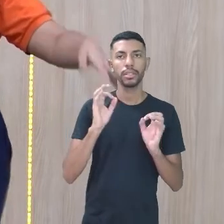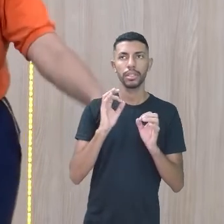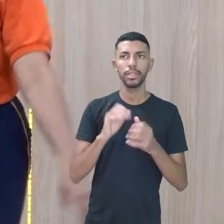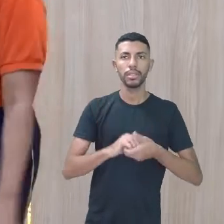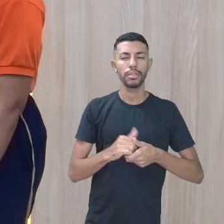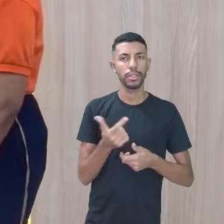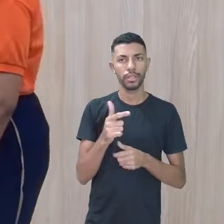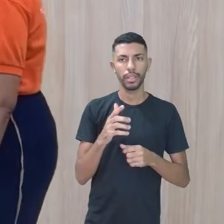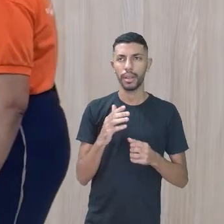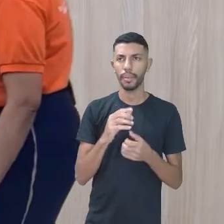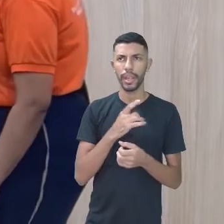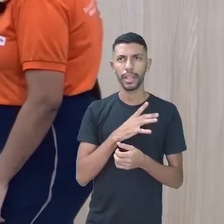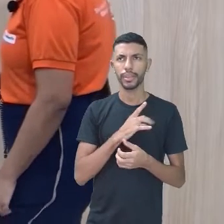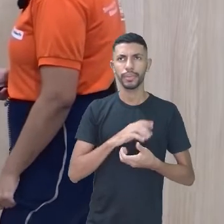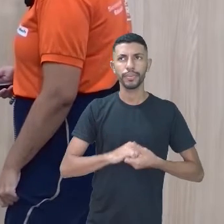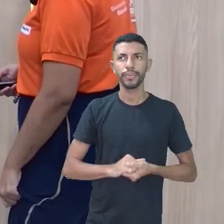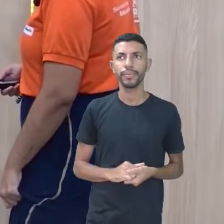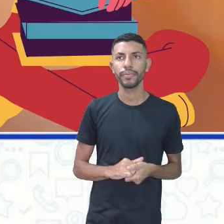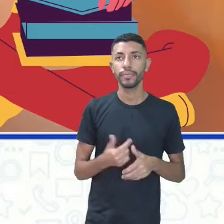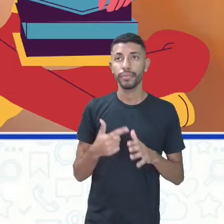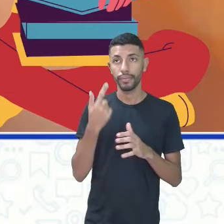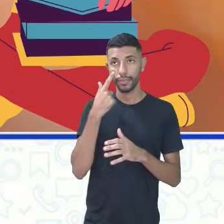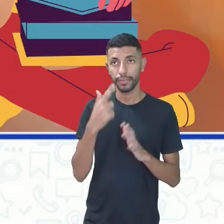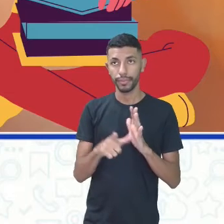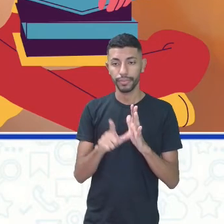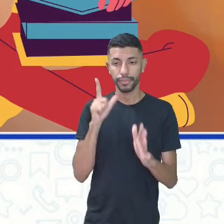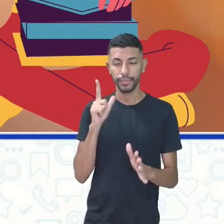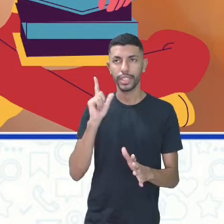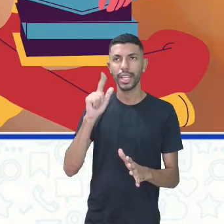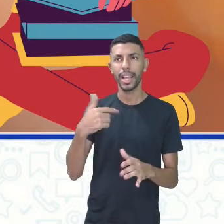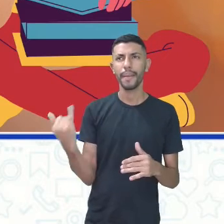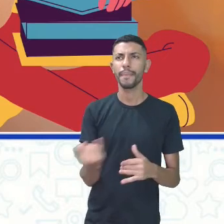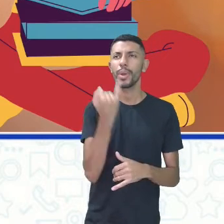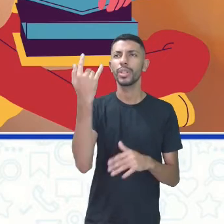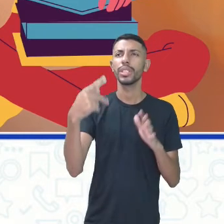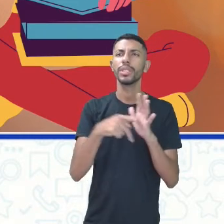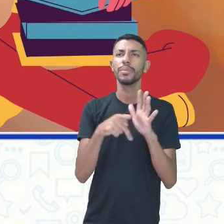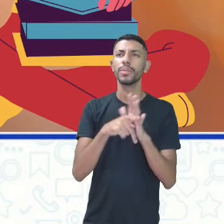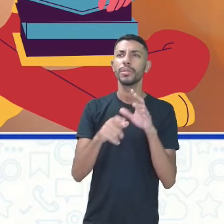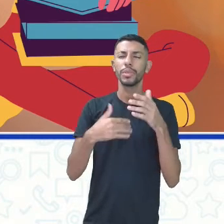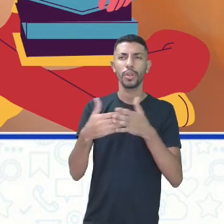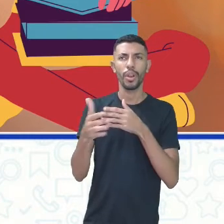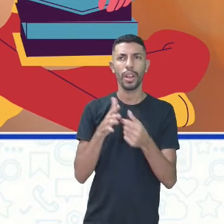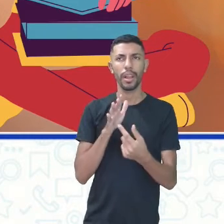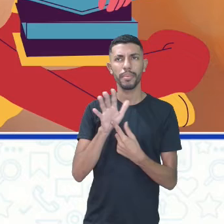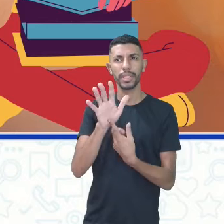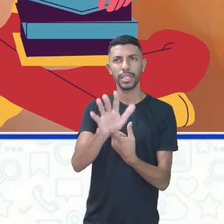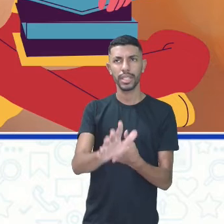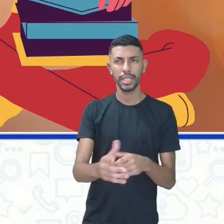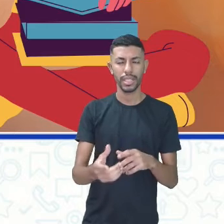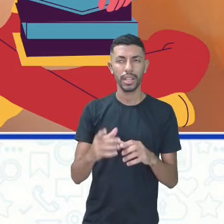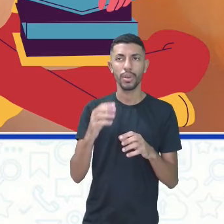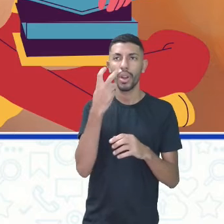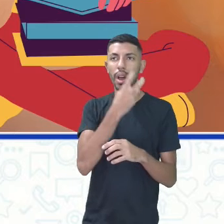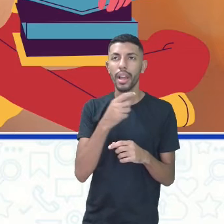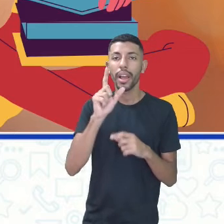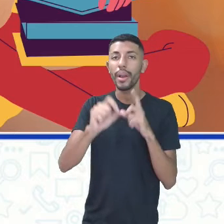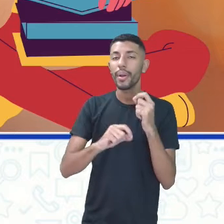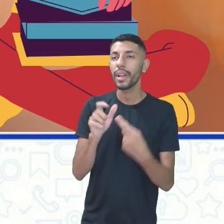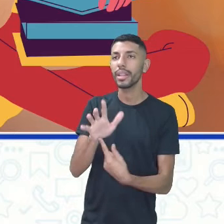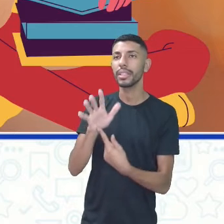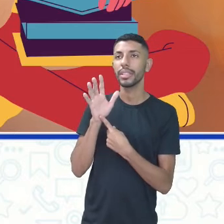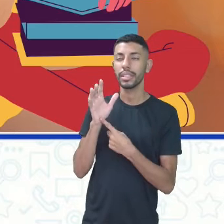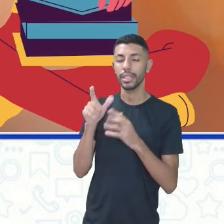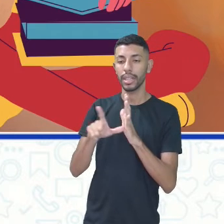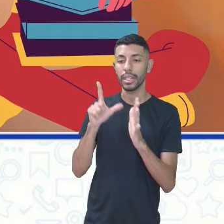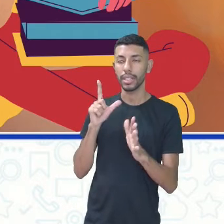na plateia, certo? Previamente. Parte importante de qualquer apresentação oral é a antecipação, eu já falei um pouquinho